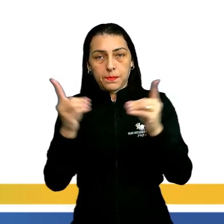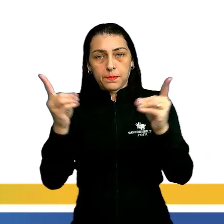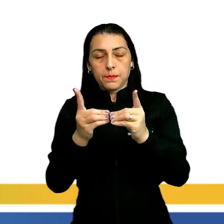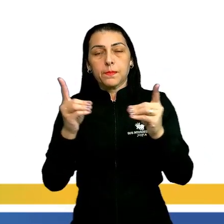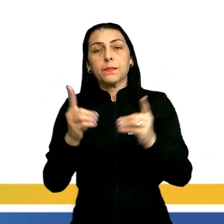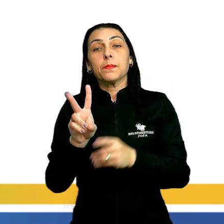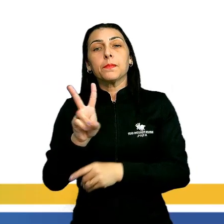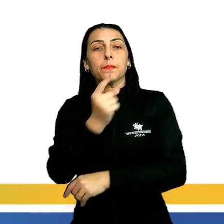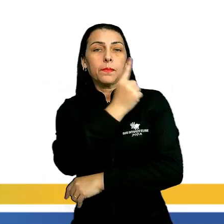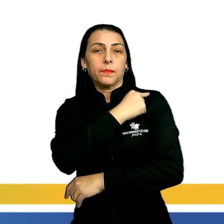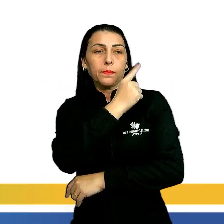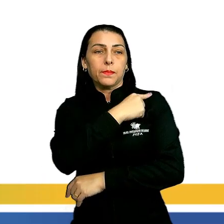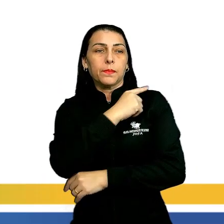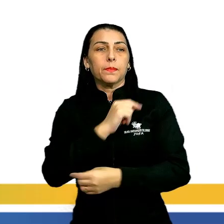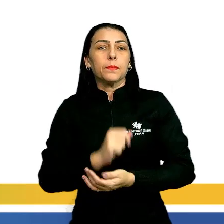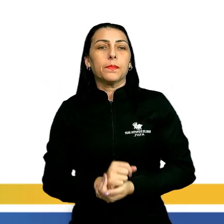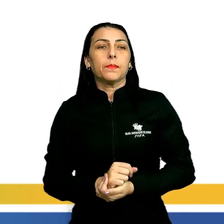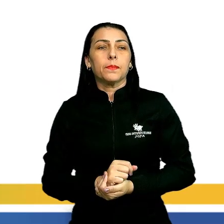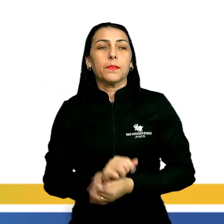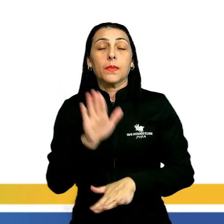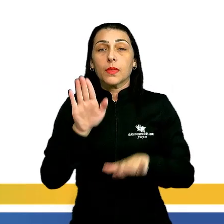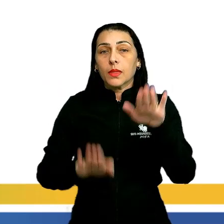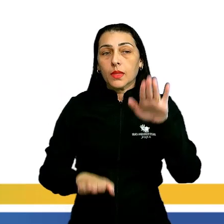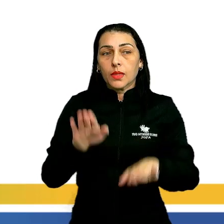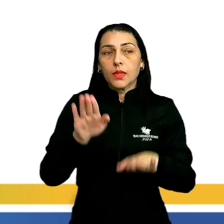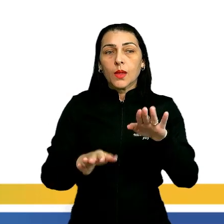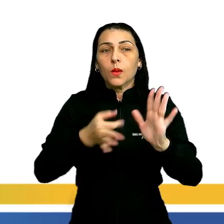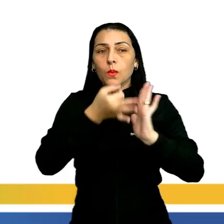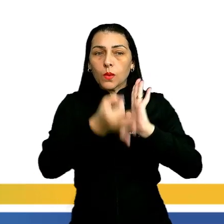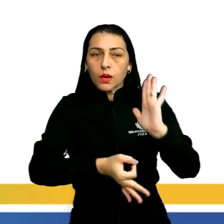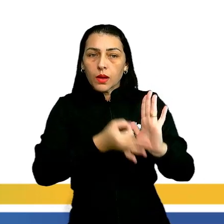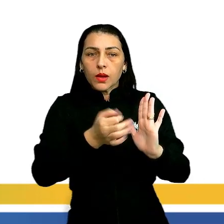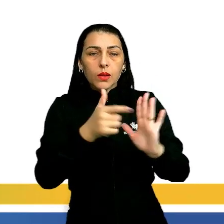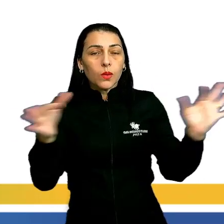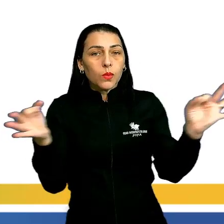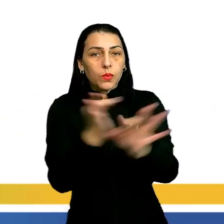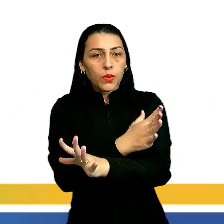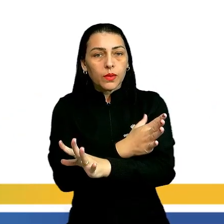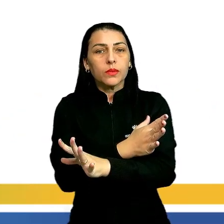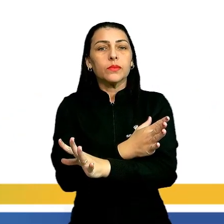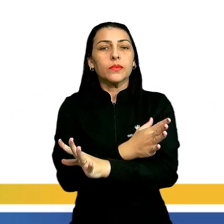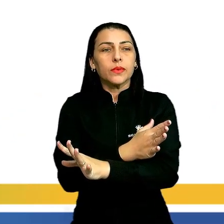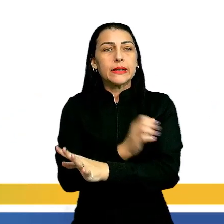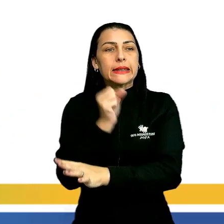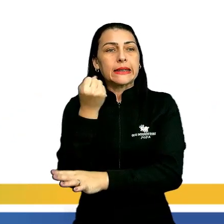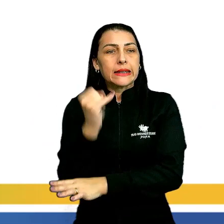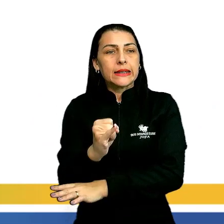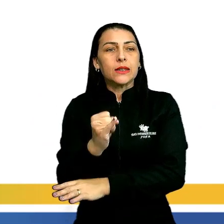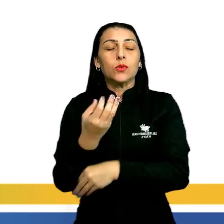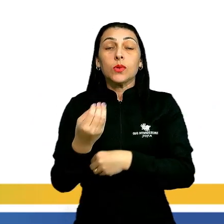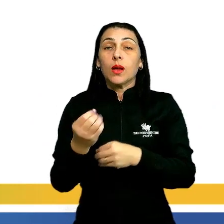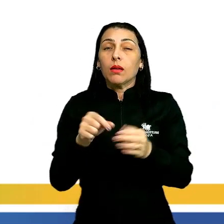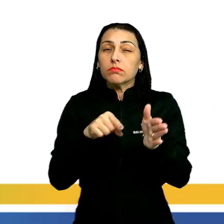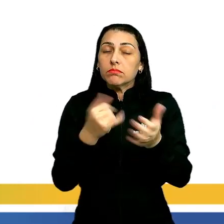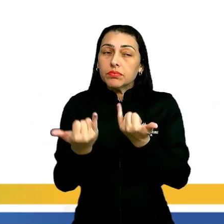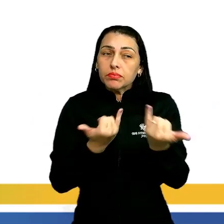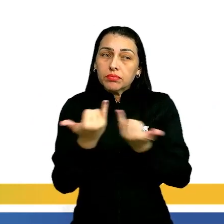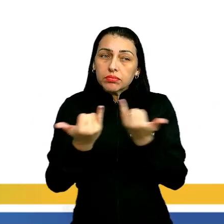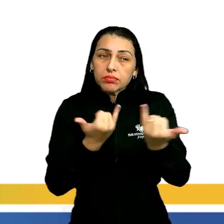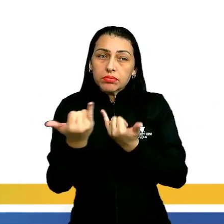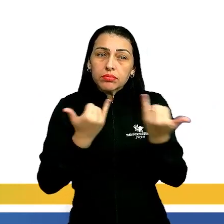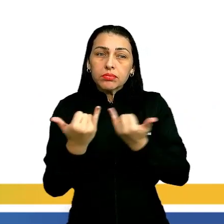o volume 1. Então, às vezes, o argumento que não conclui é inepto, se os dados forem